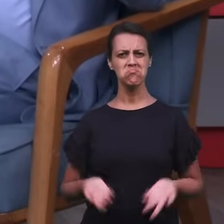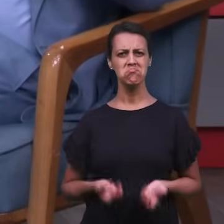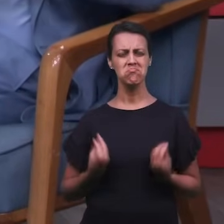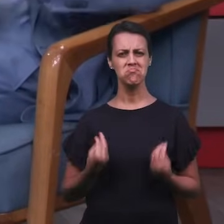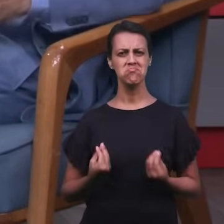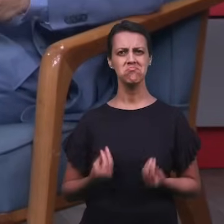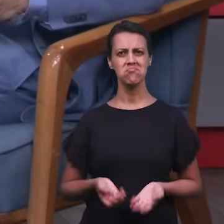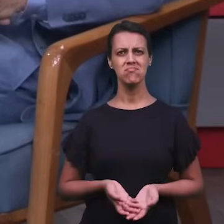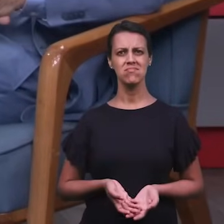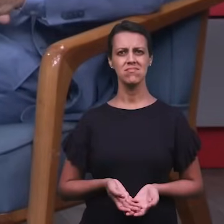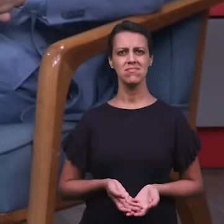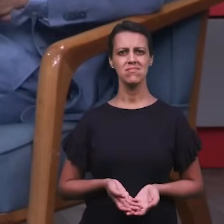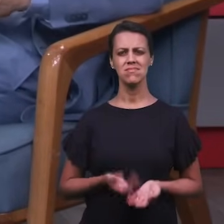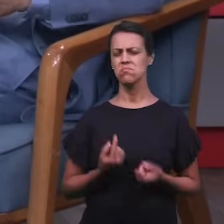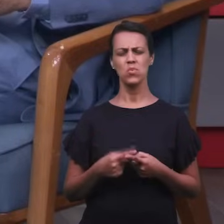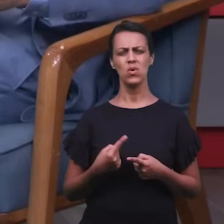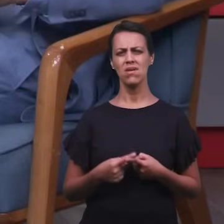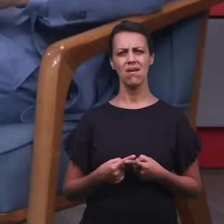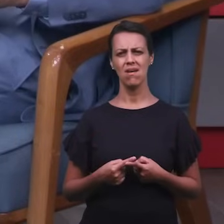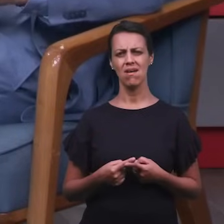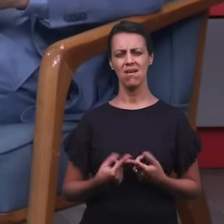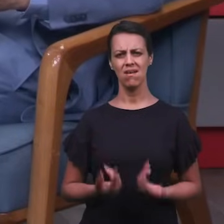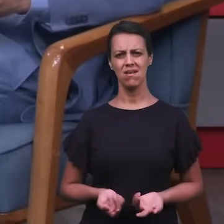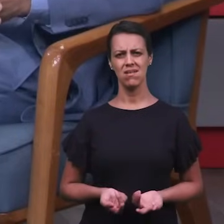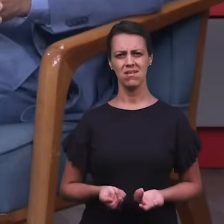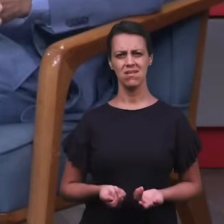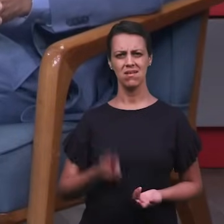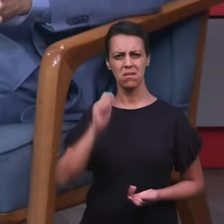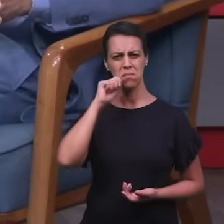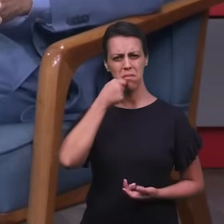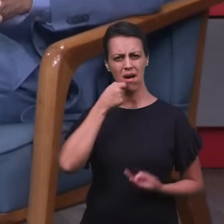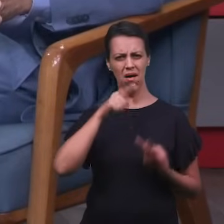Pão e vinho? Por que pão e vinho?